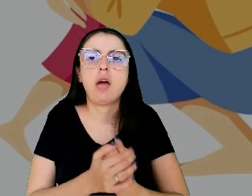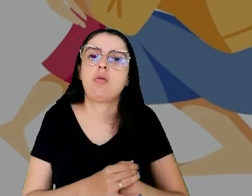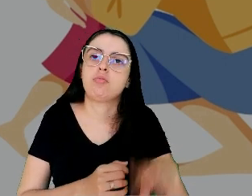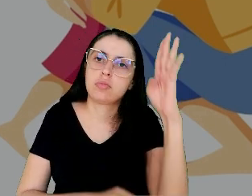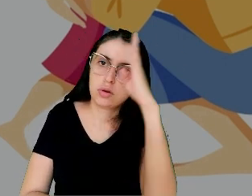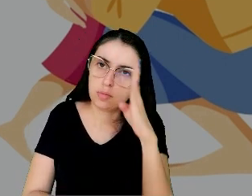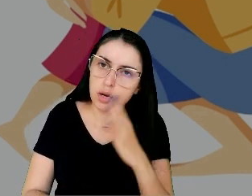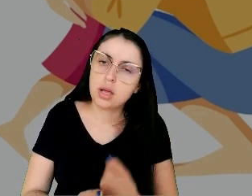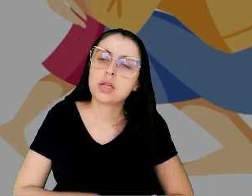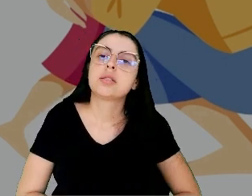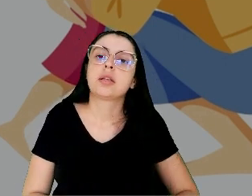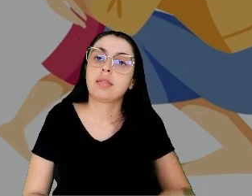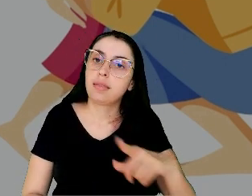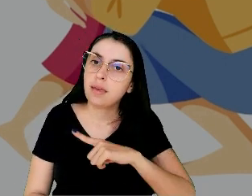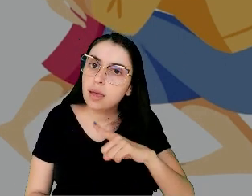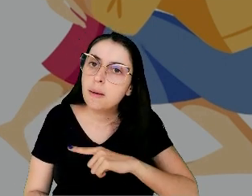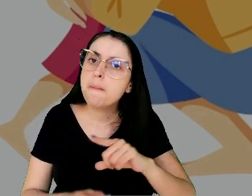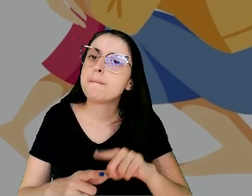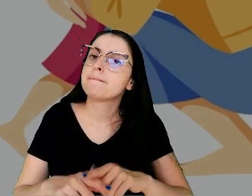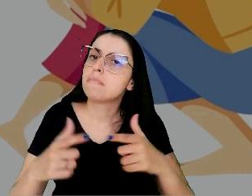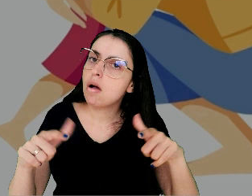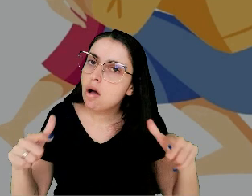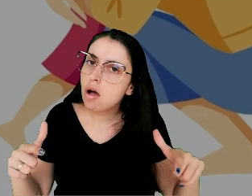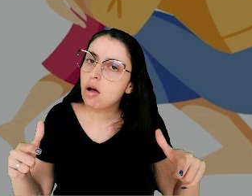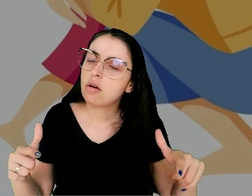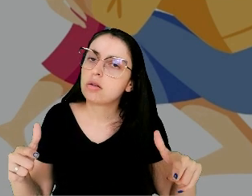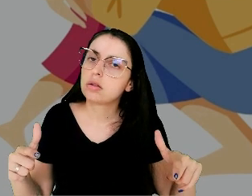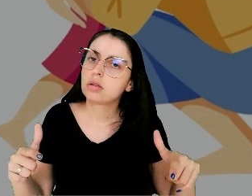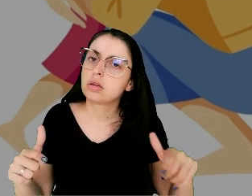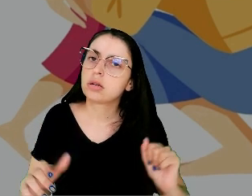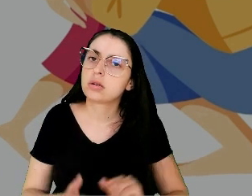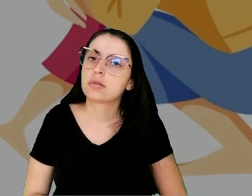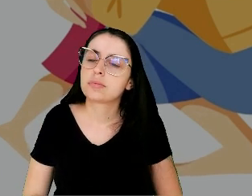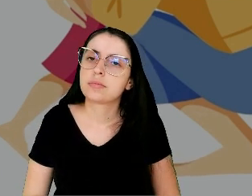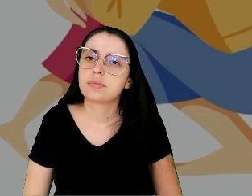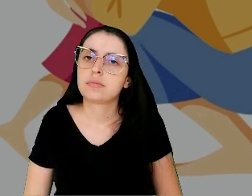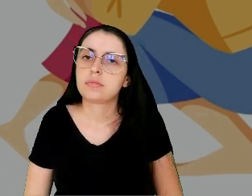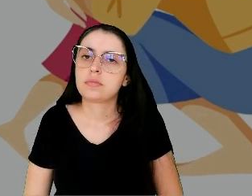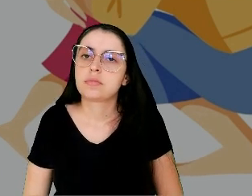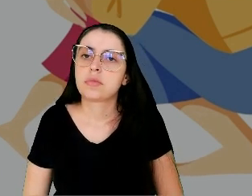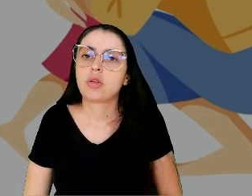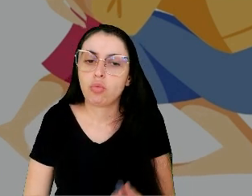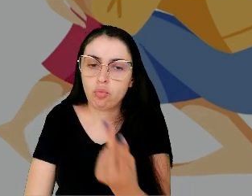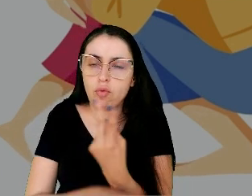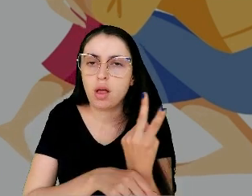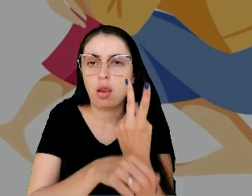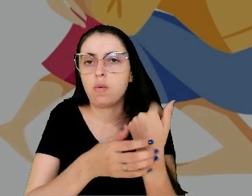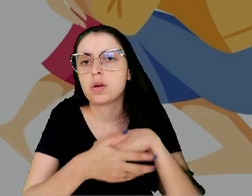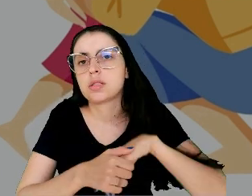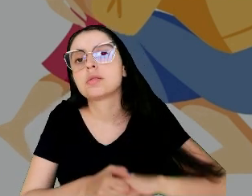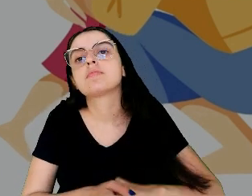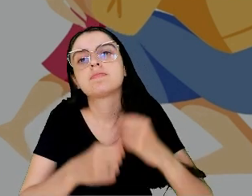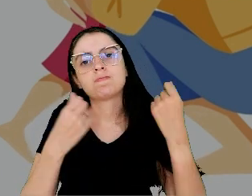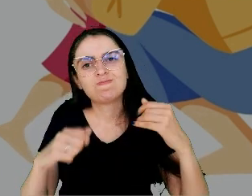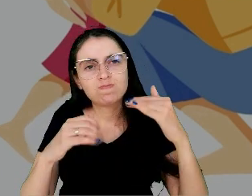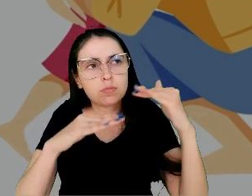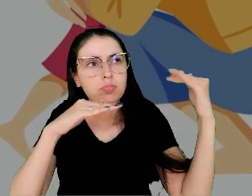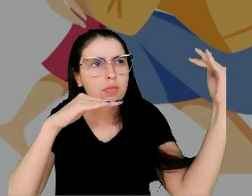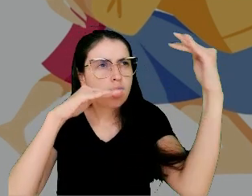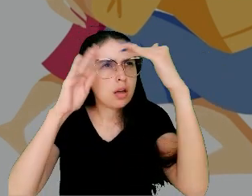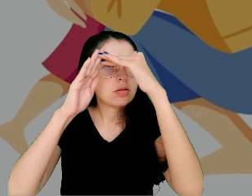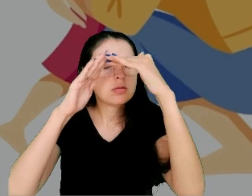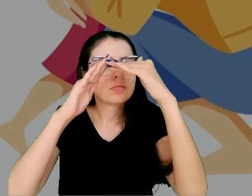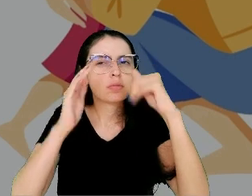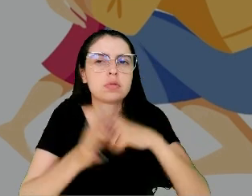de Mutagênese e Carcinogênese já tem os seus valores máximos permitidos